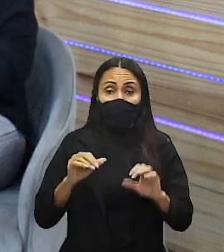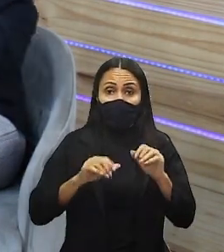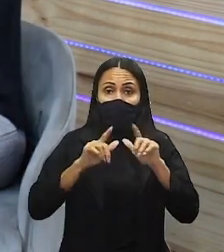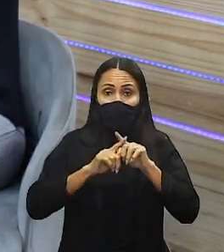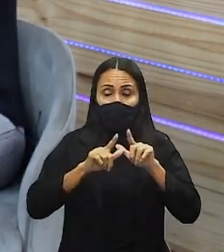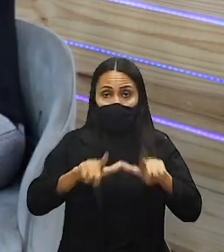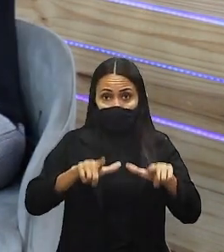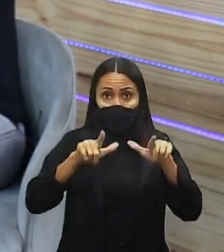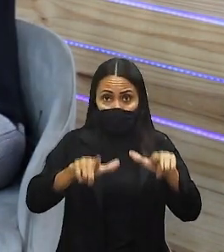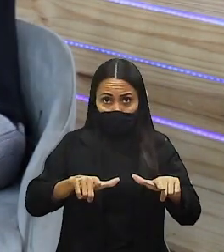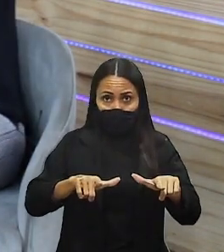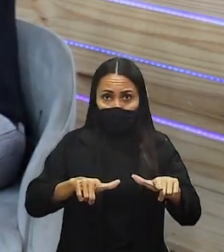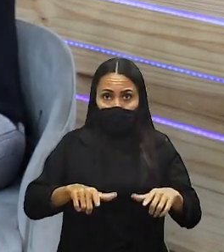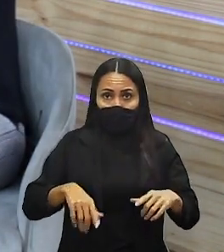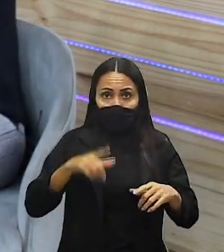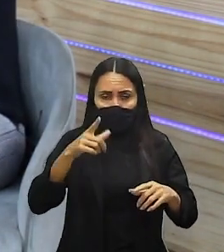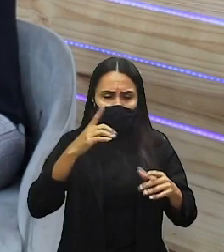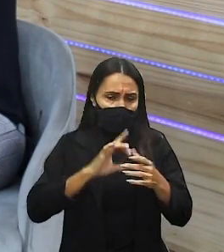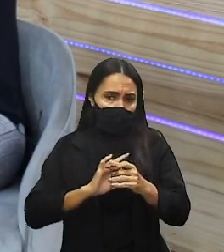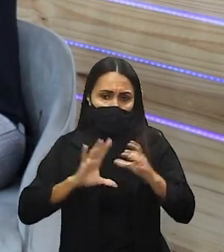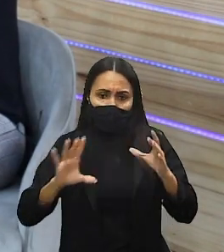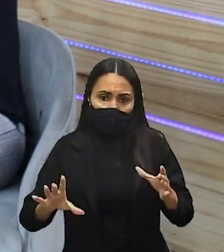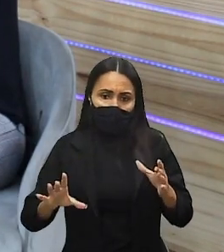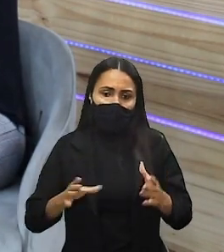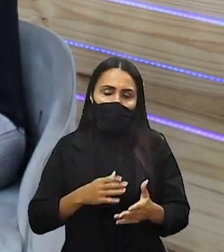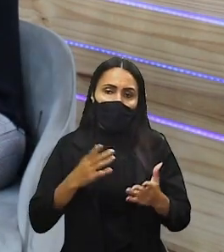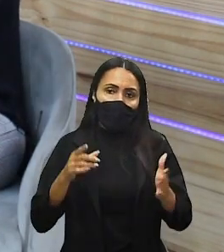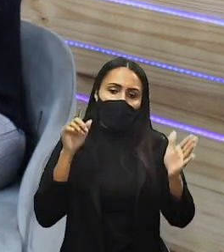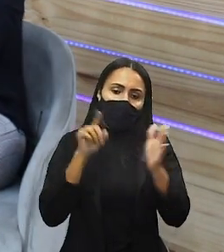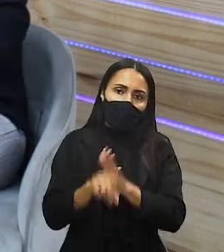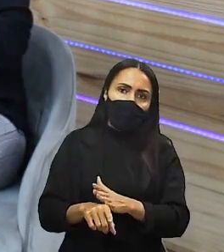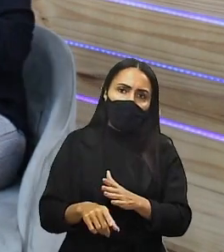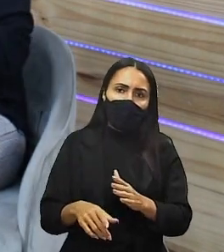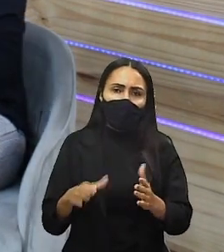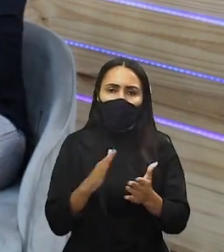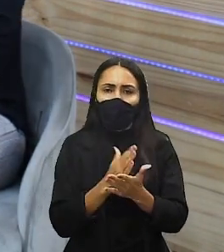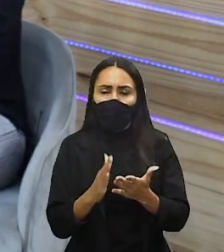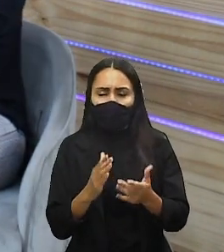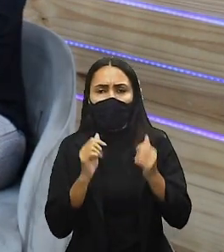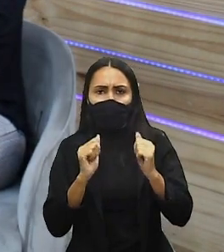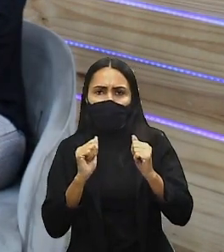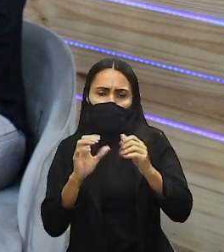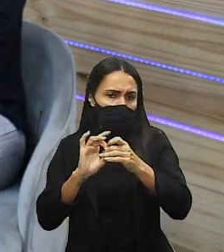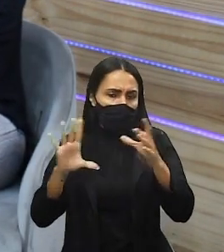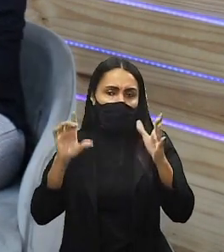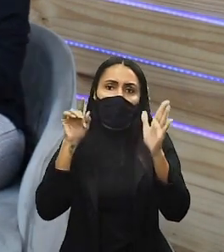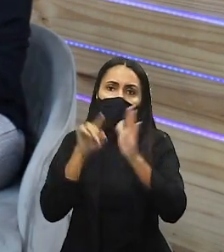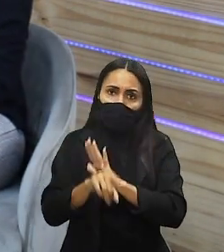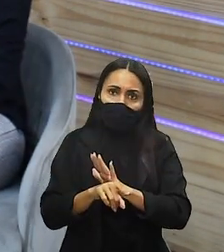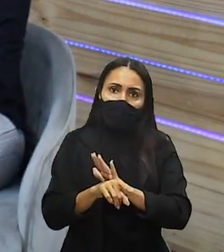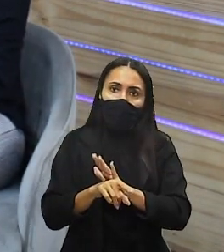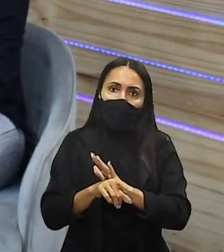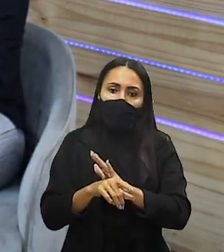certificado. E aí vocês fiquem à vontade para perguntarem alguma coisa para a gente aí no